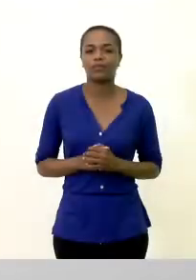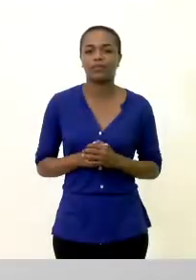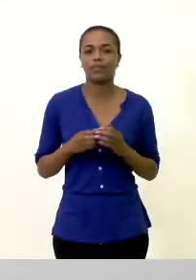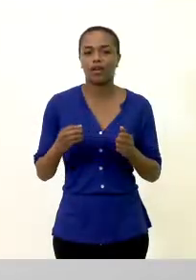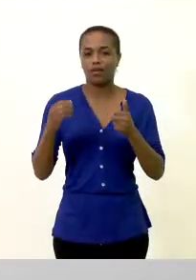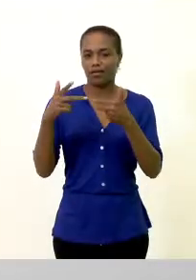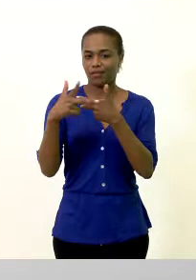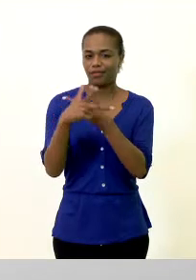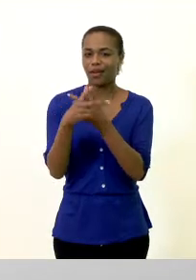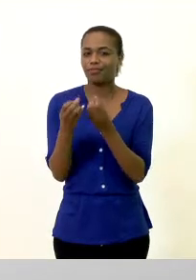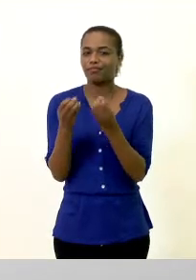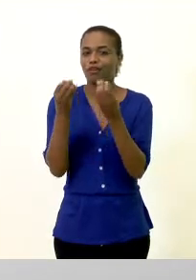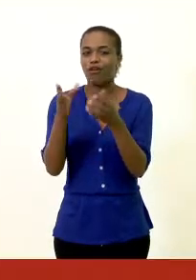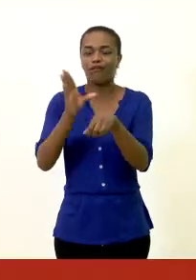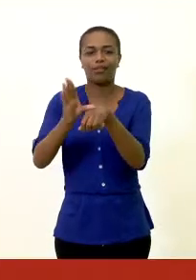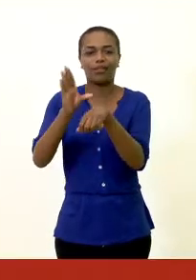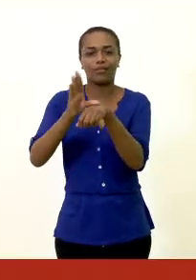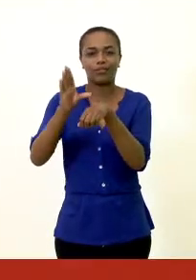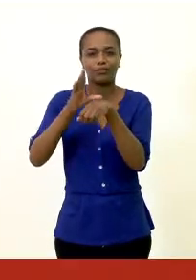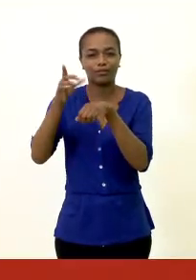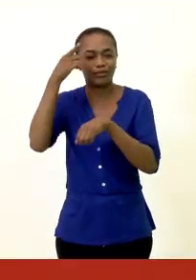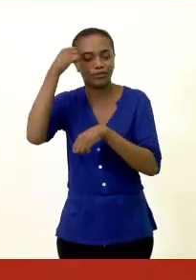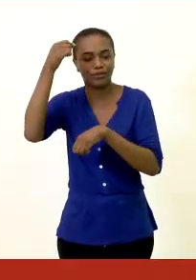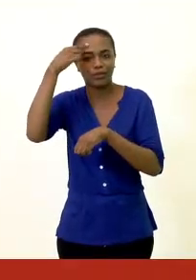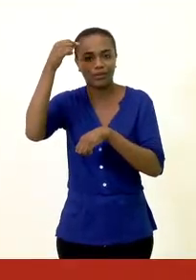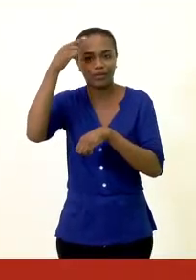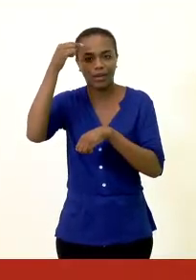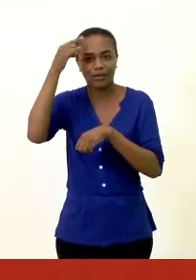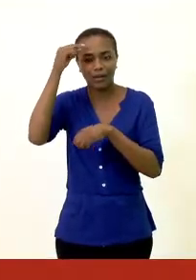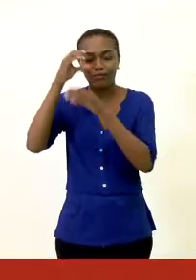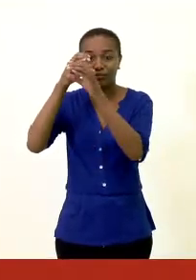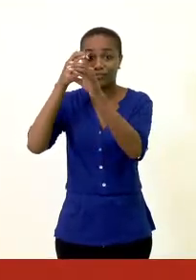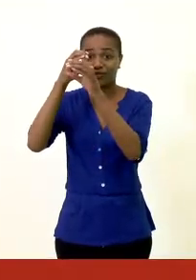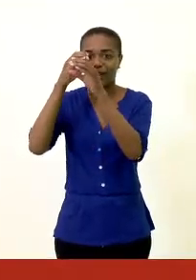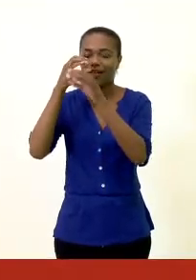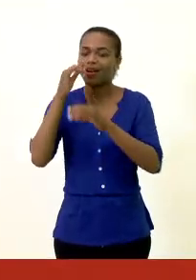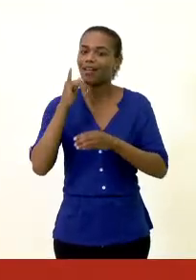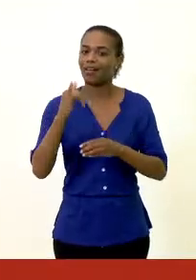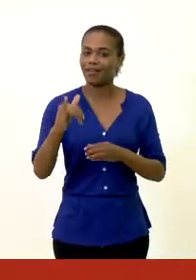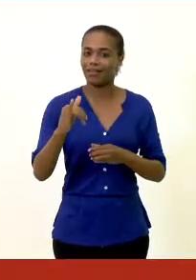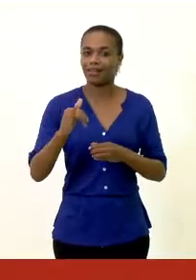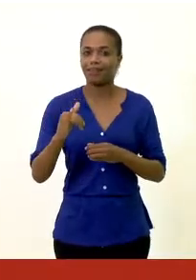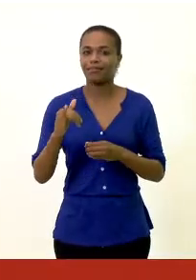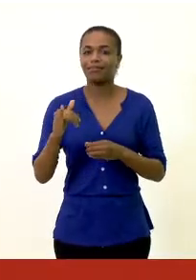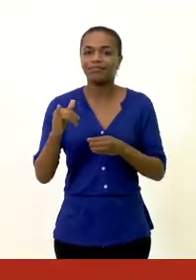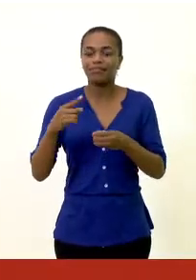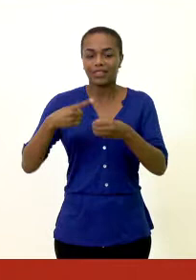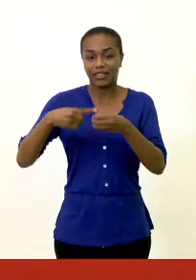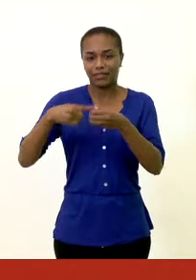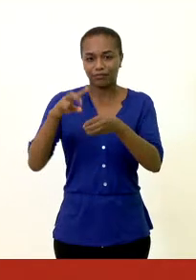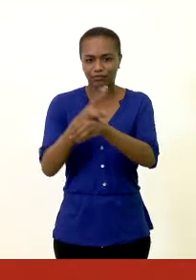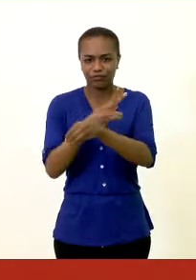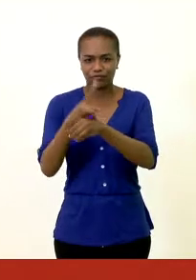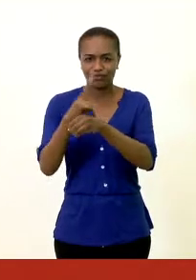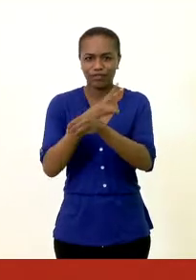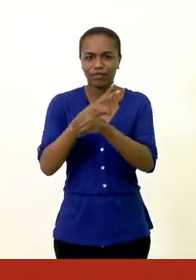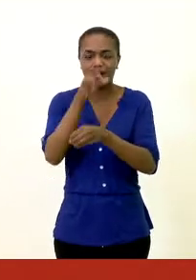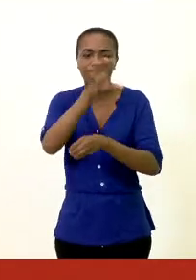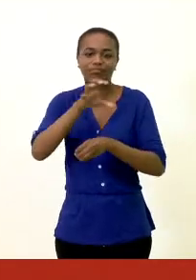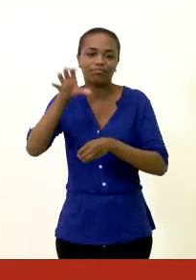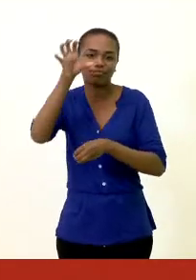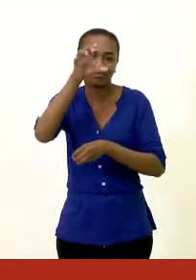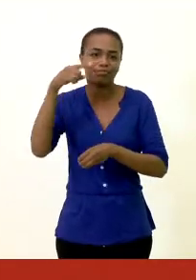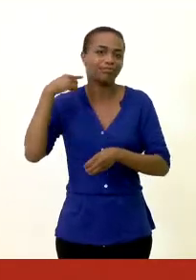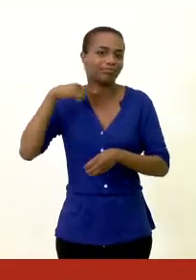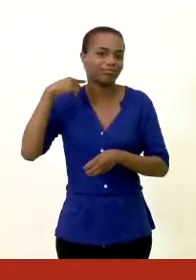A Universidade Federal de Viçosa oferece o curso de graduação em Engenharia Elétrica no campus localizado na cidade